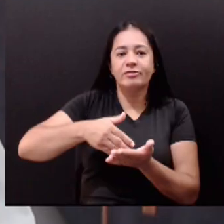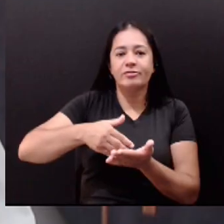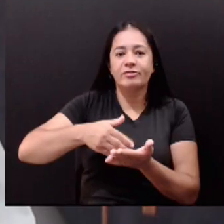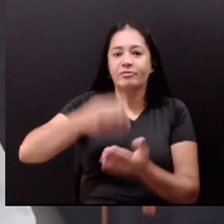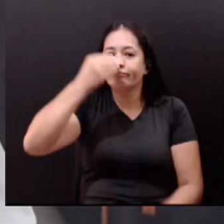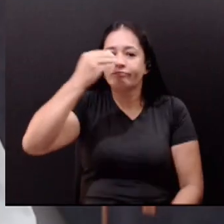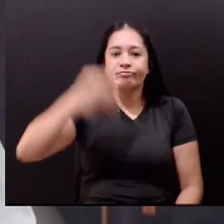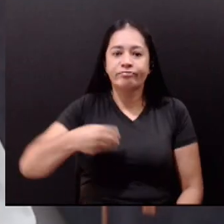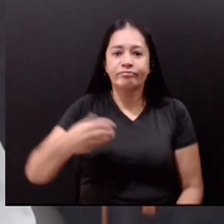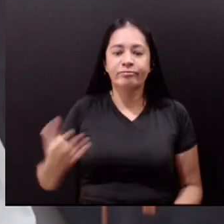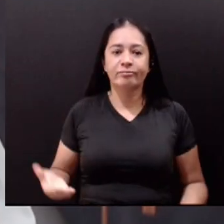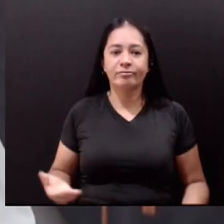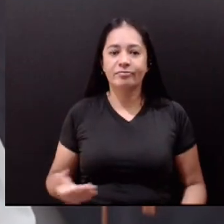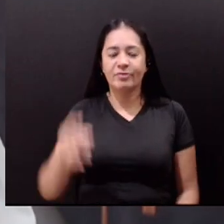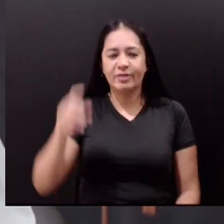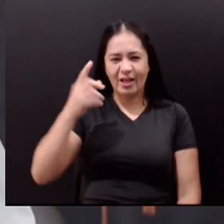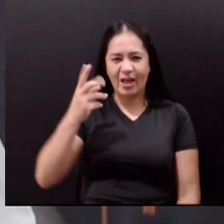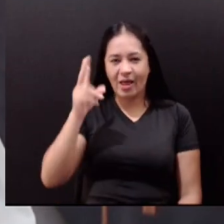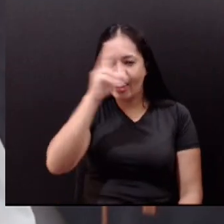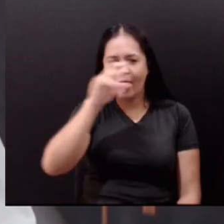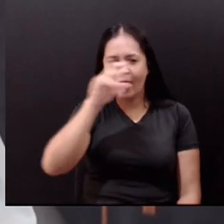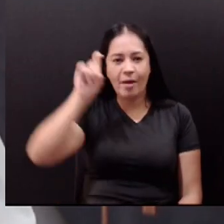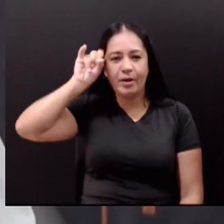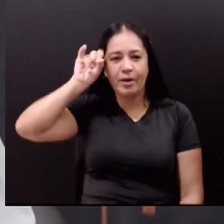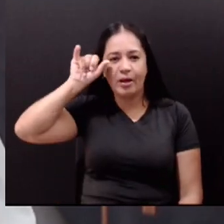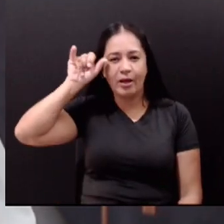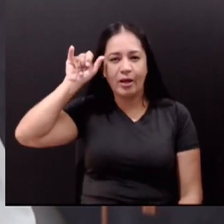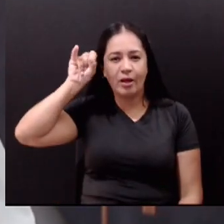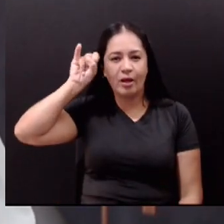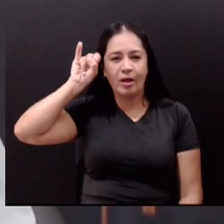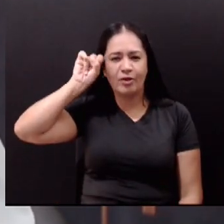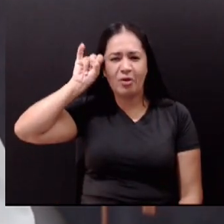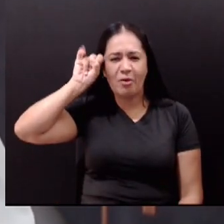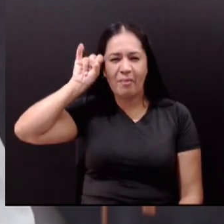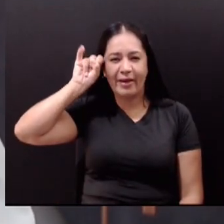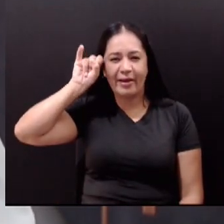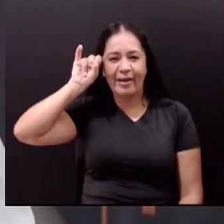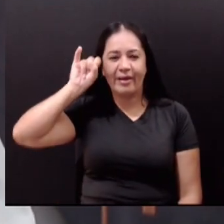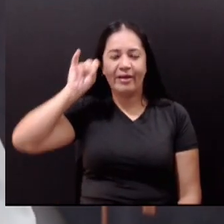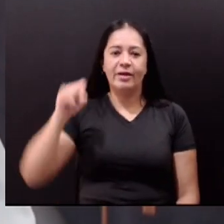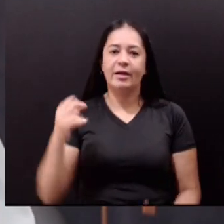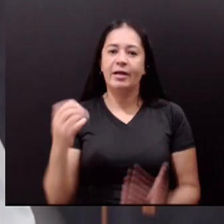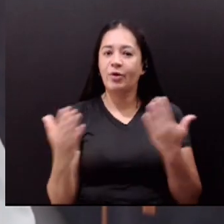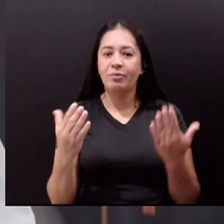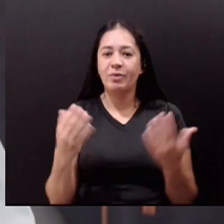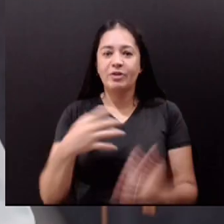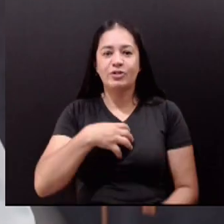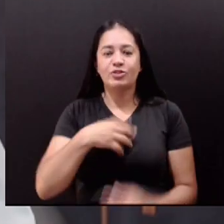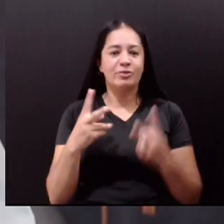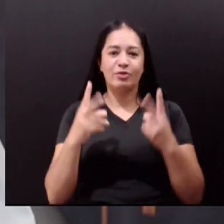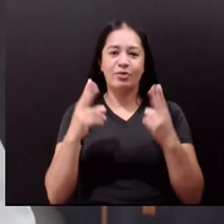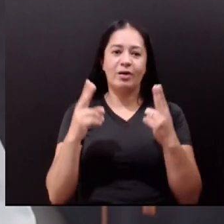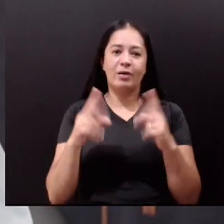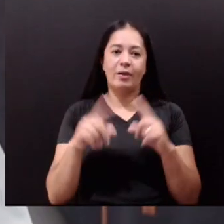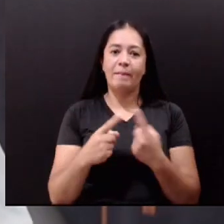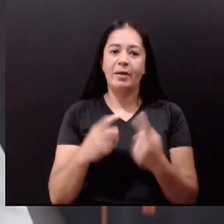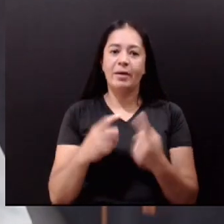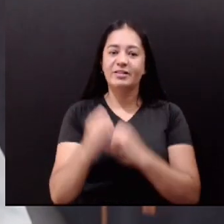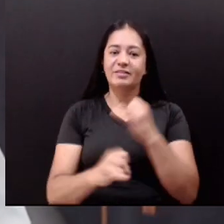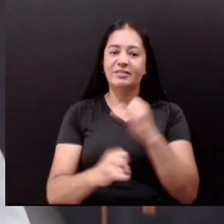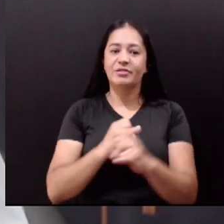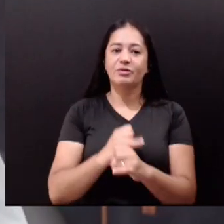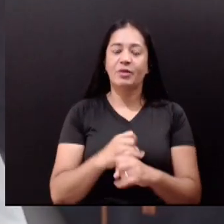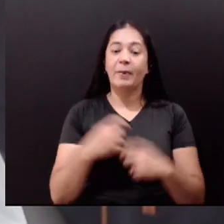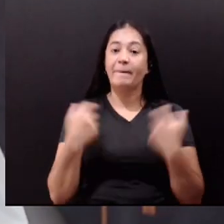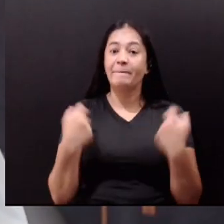da adolescência que deu aquele fora e a gente vai lá e chora e fica mal, é o mesmo sentimento, só que virtual. Então a gente tem que validar, tem que ter uma